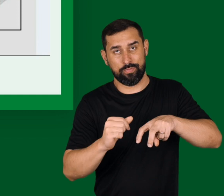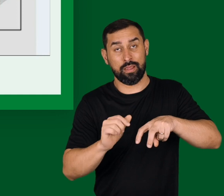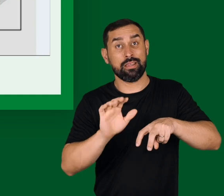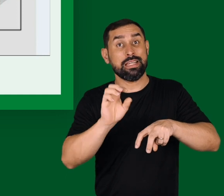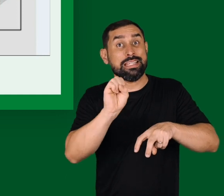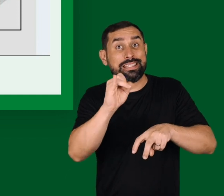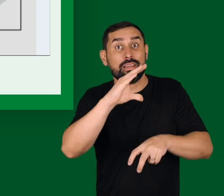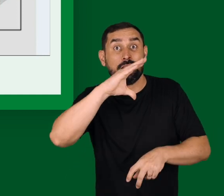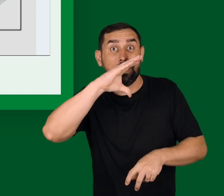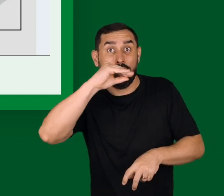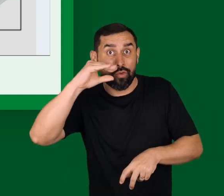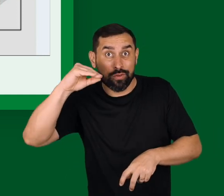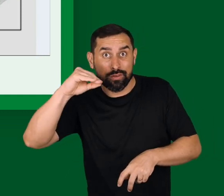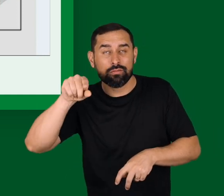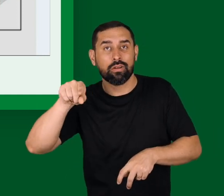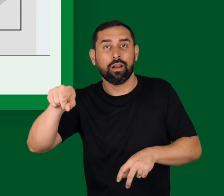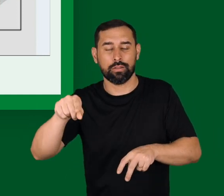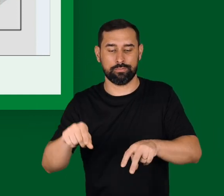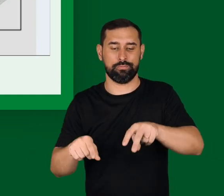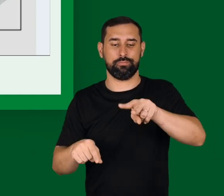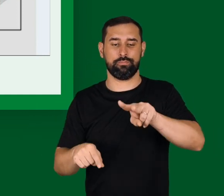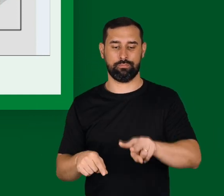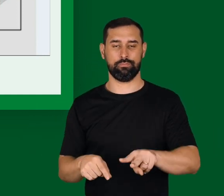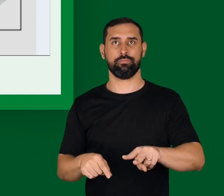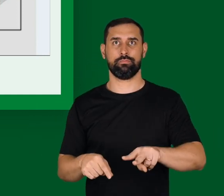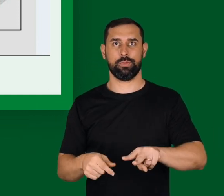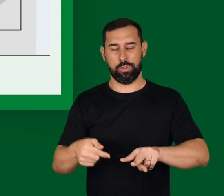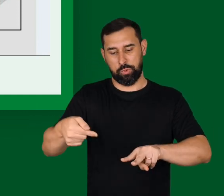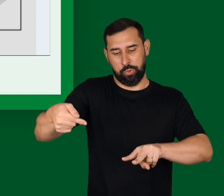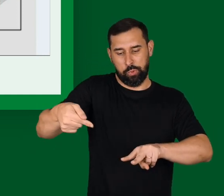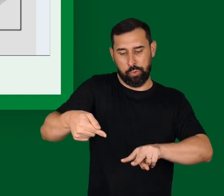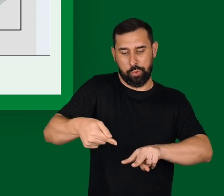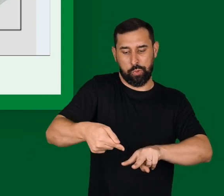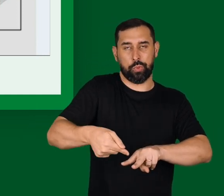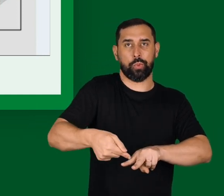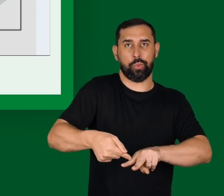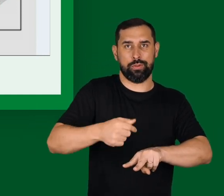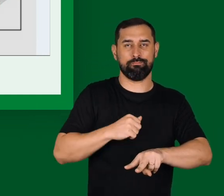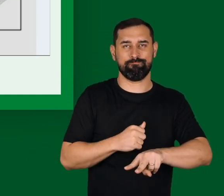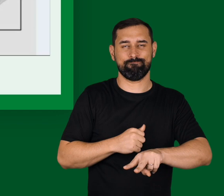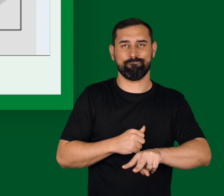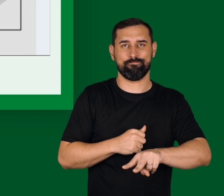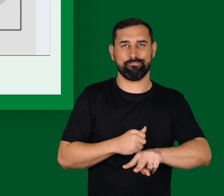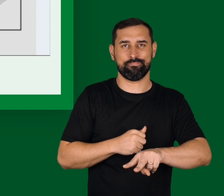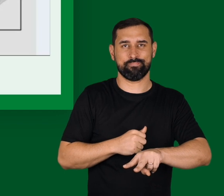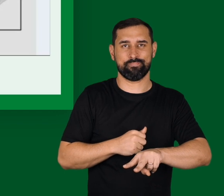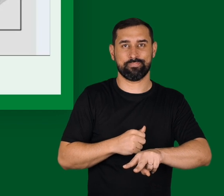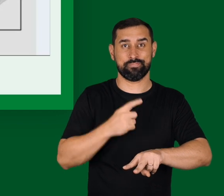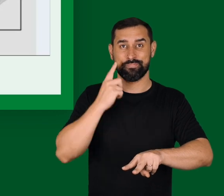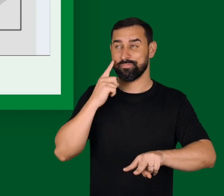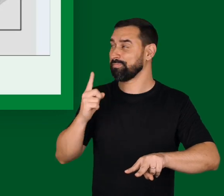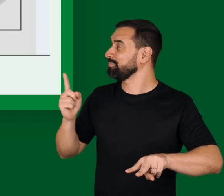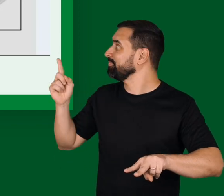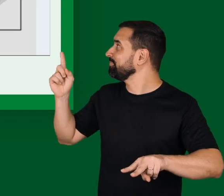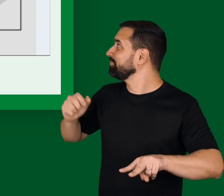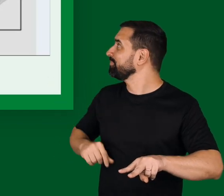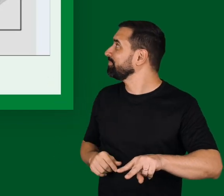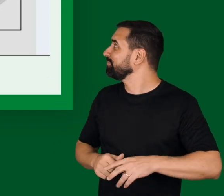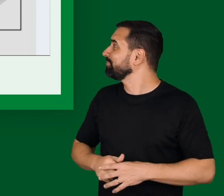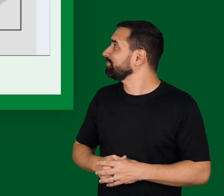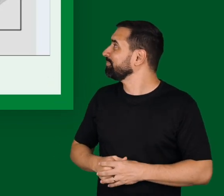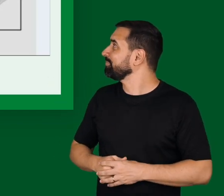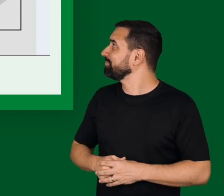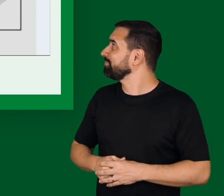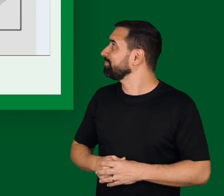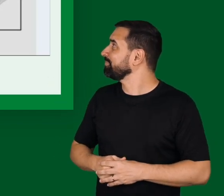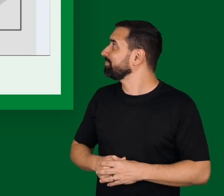tíbia. No adolescente a gente faz com o membro estendido. As punções, né, na questão de